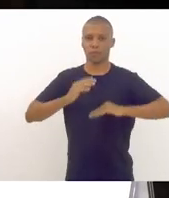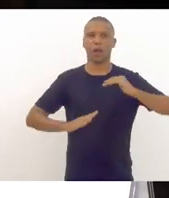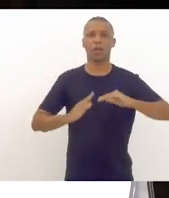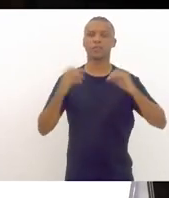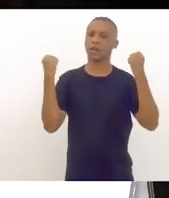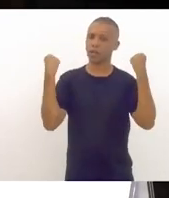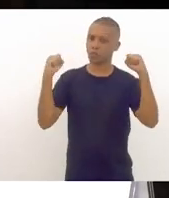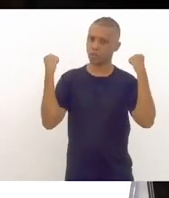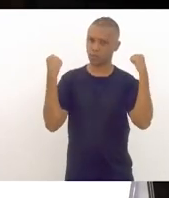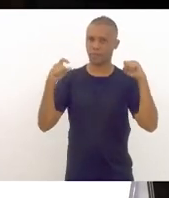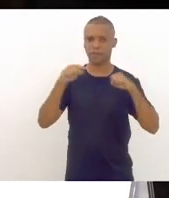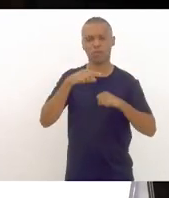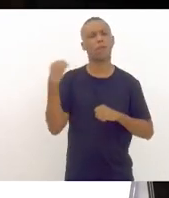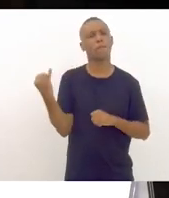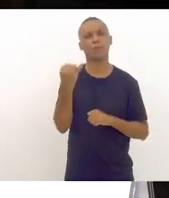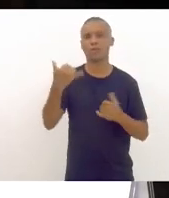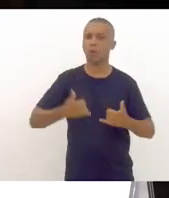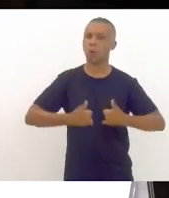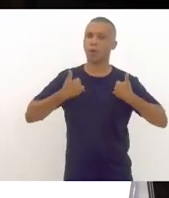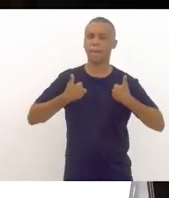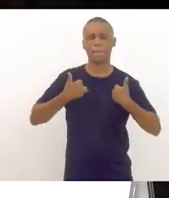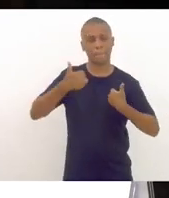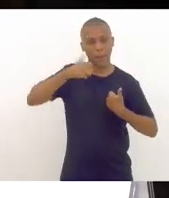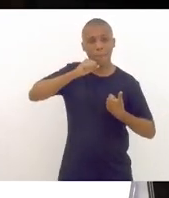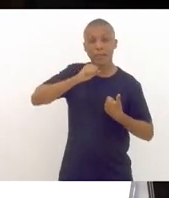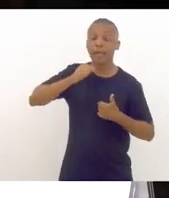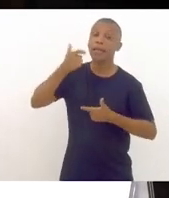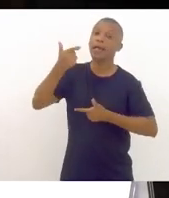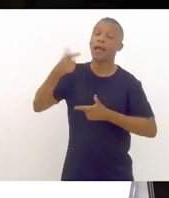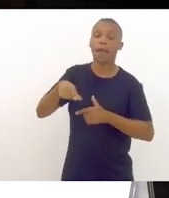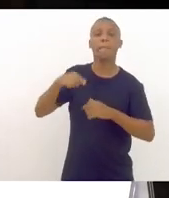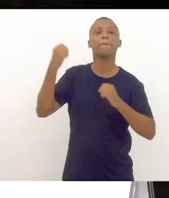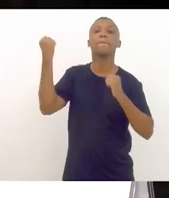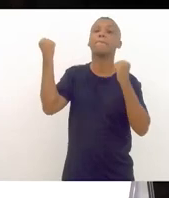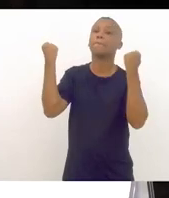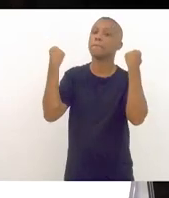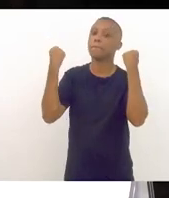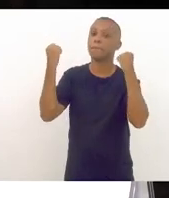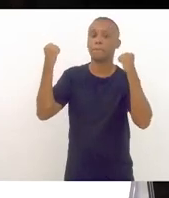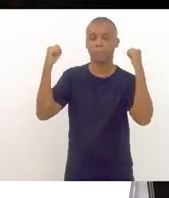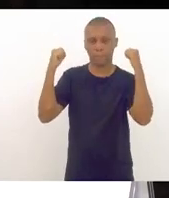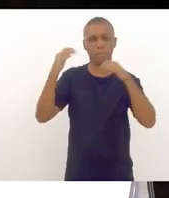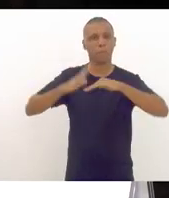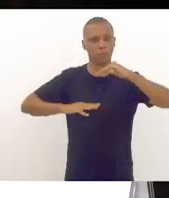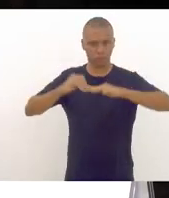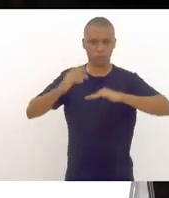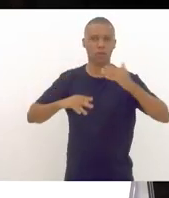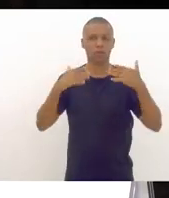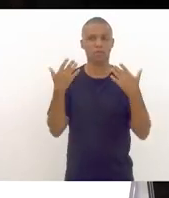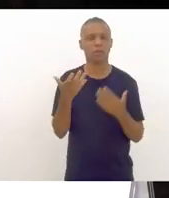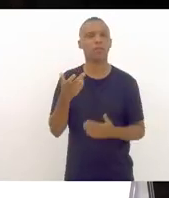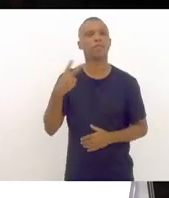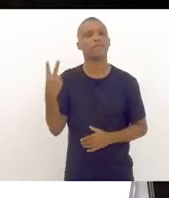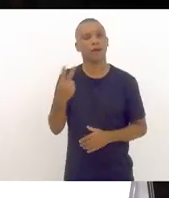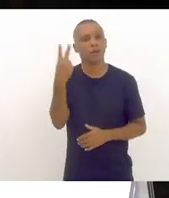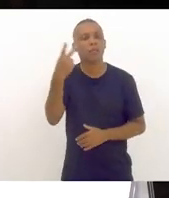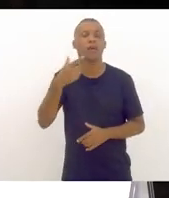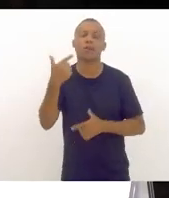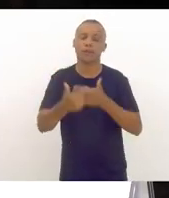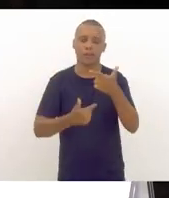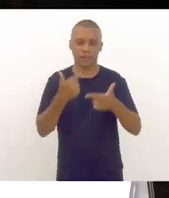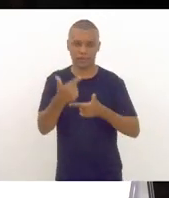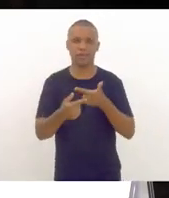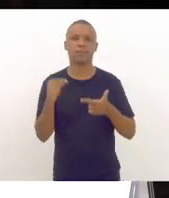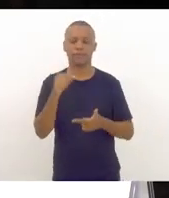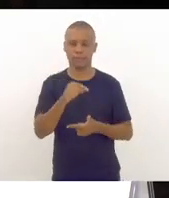que são fundamentais. Eu tenho orgulho de ter minha mãe profissional de educação física. Então, senador, valorizar aqui também o trabalho que o senhor tem feito